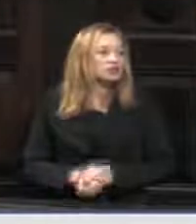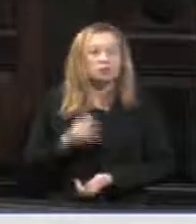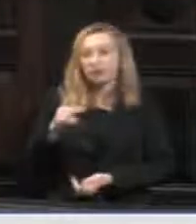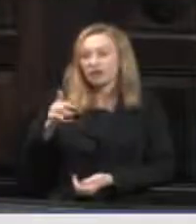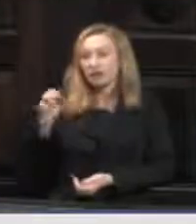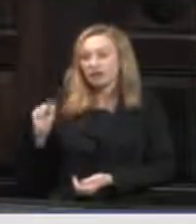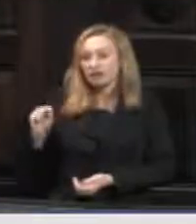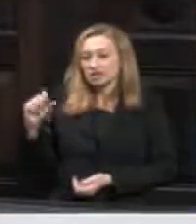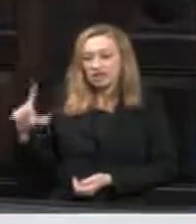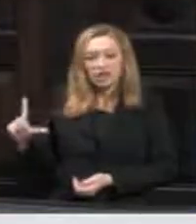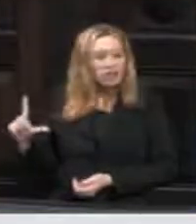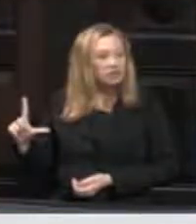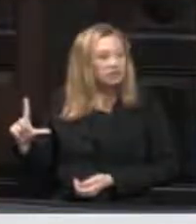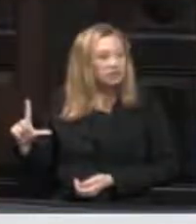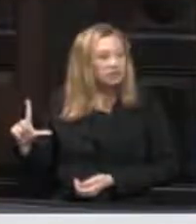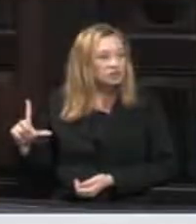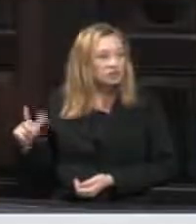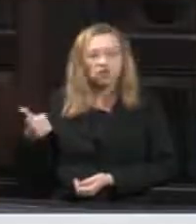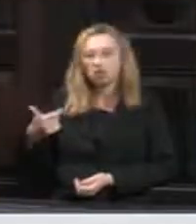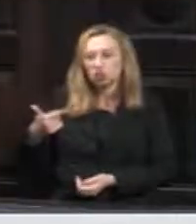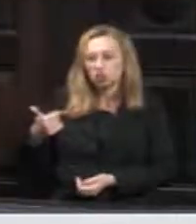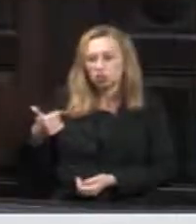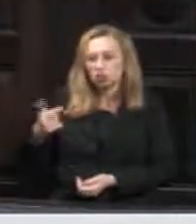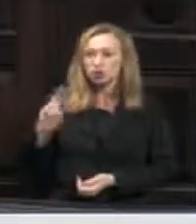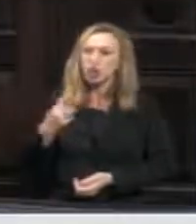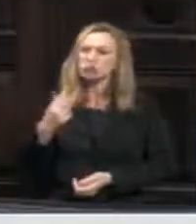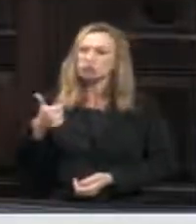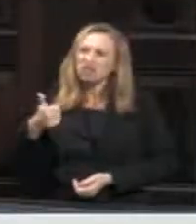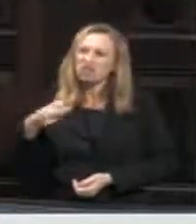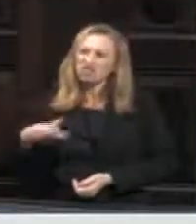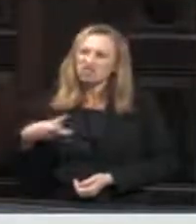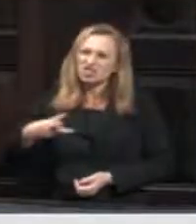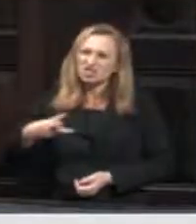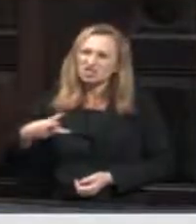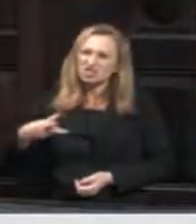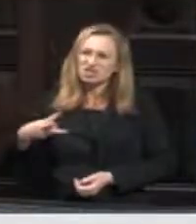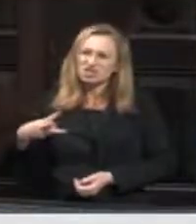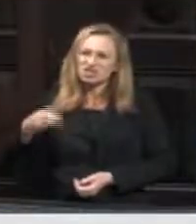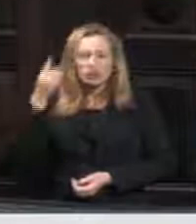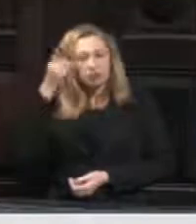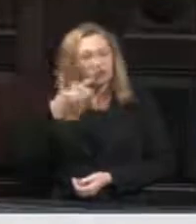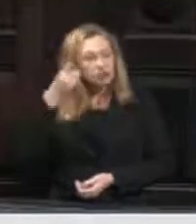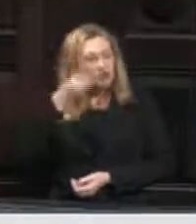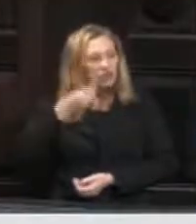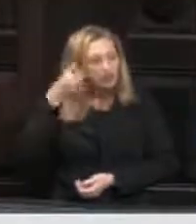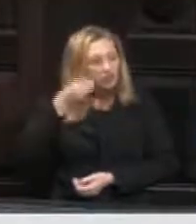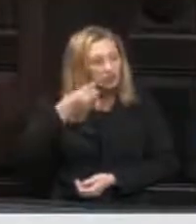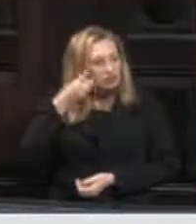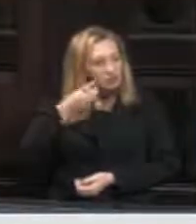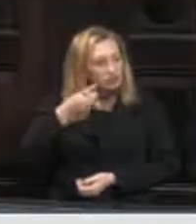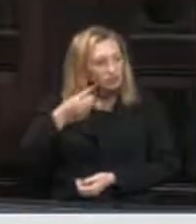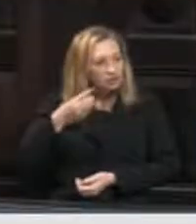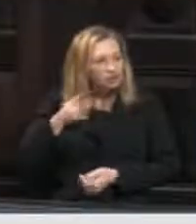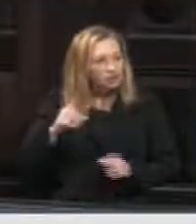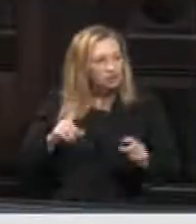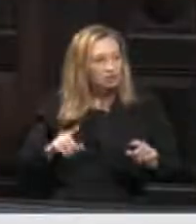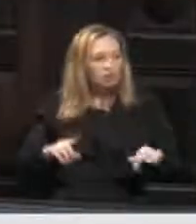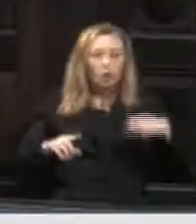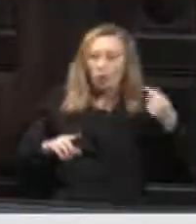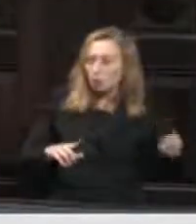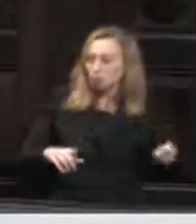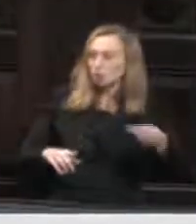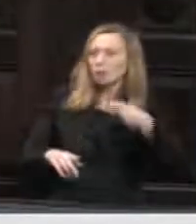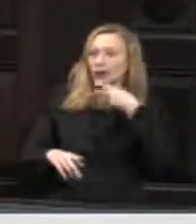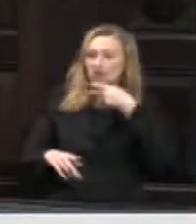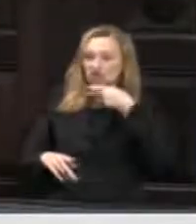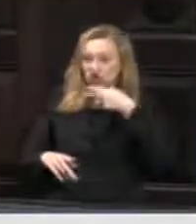PSL, com 12 ou 13 membros, e nem a menor bancada que tem na casa de apenas um. Então,